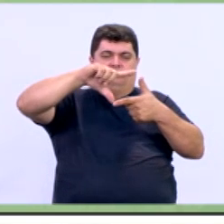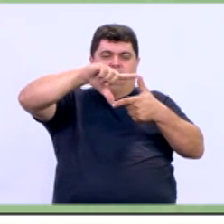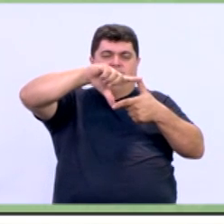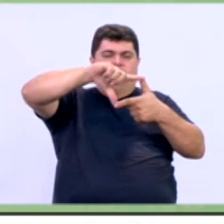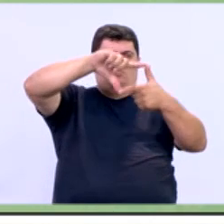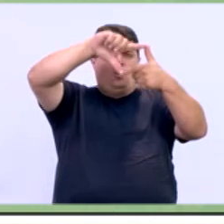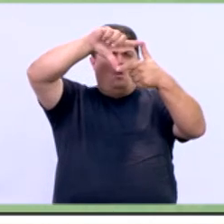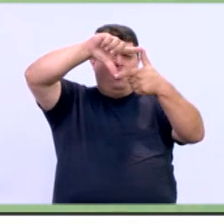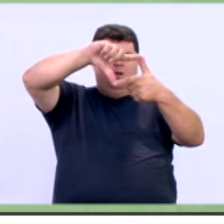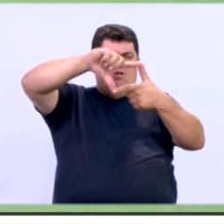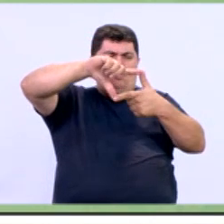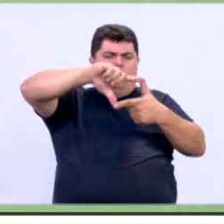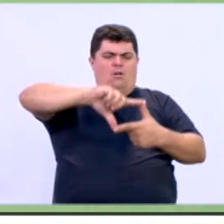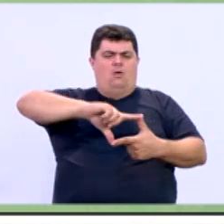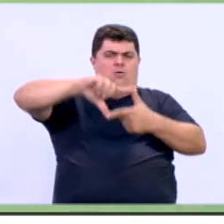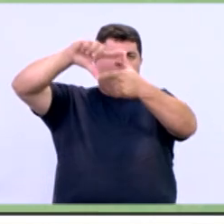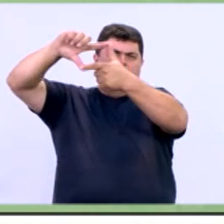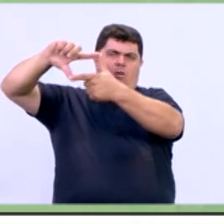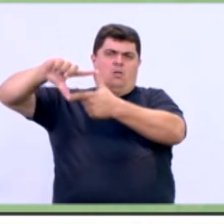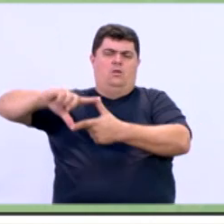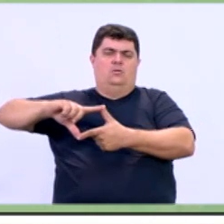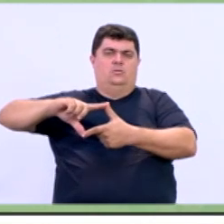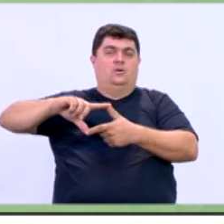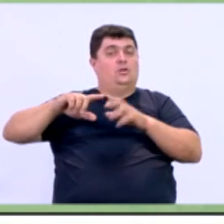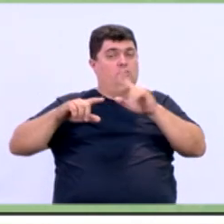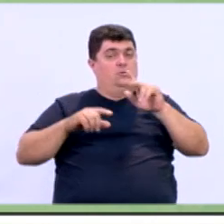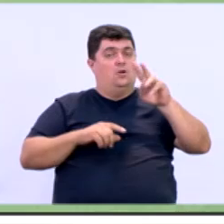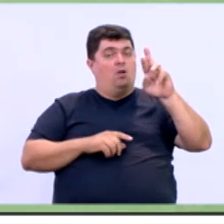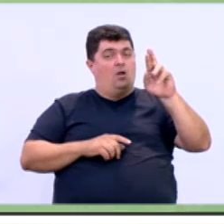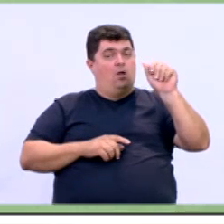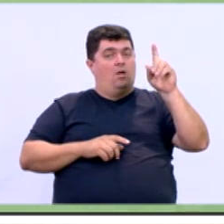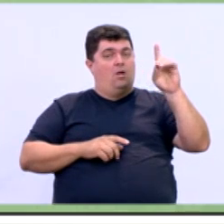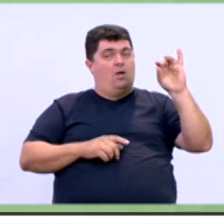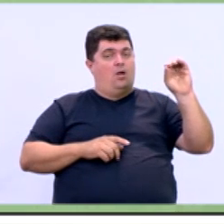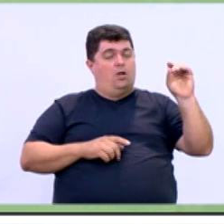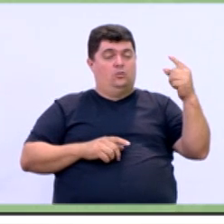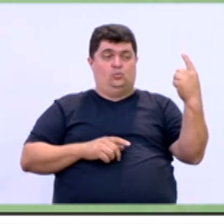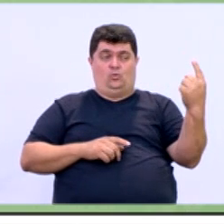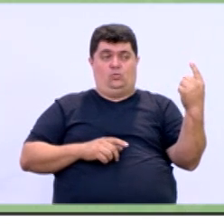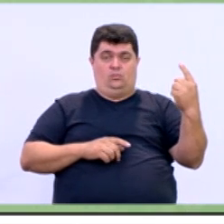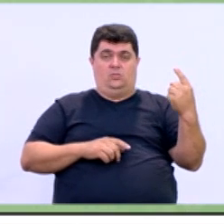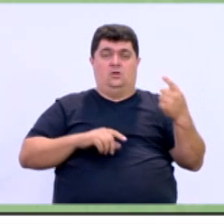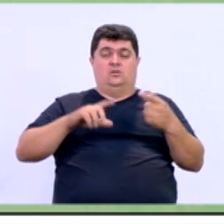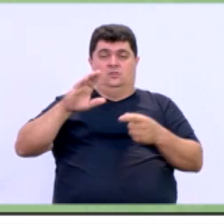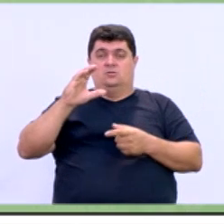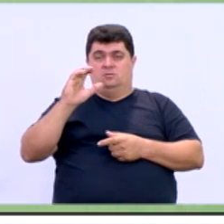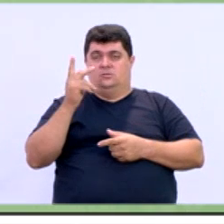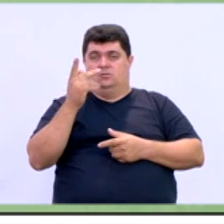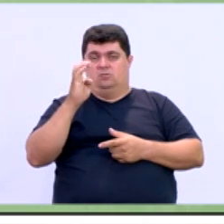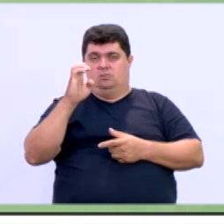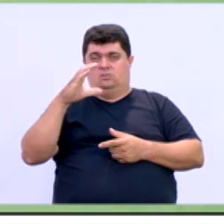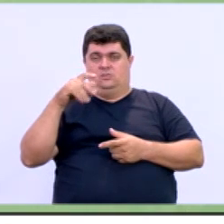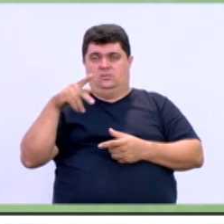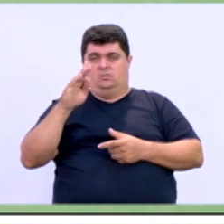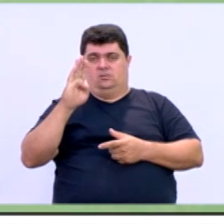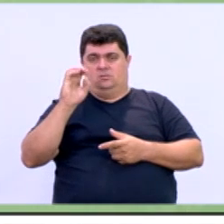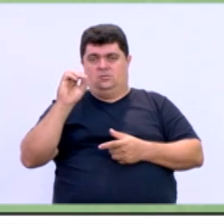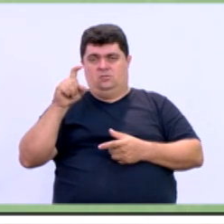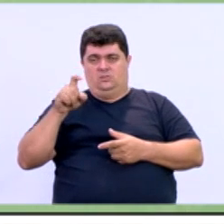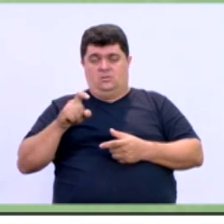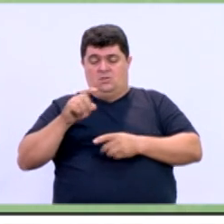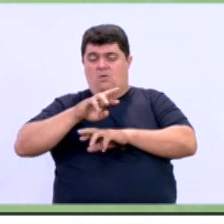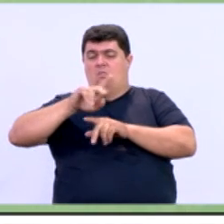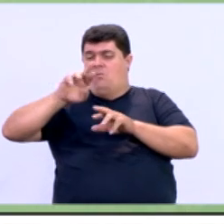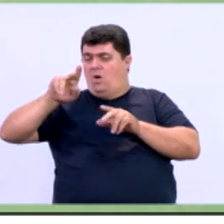uma, diferentemente do rádio, que eu só posso escolher uma. O checkbox eu posso marcar mais de